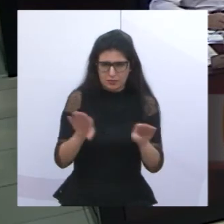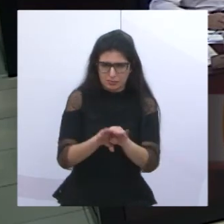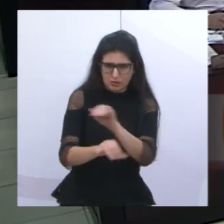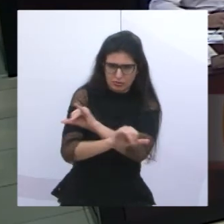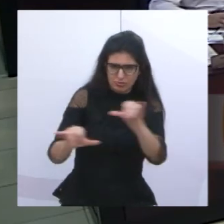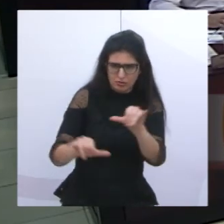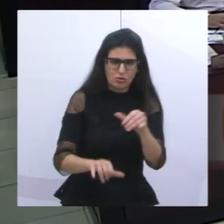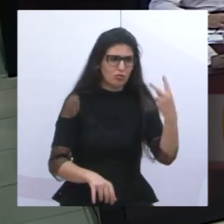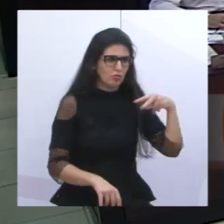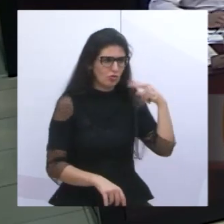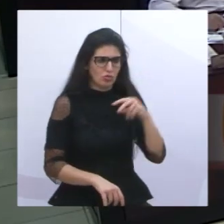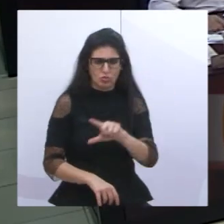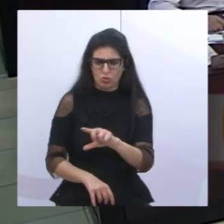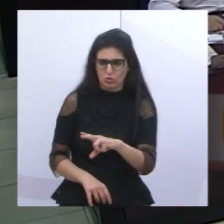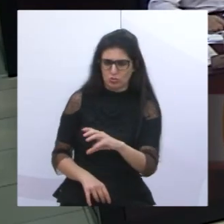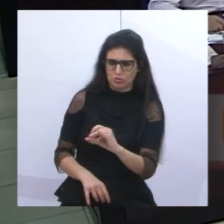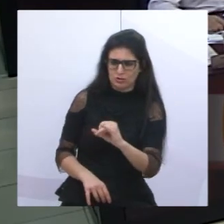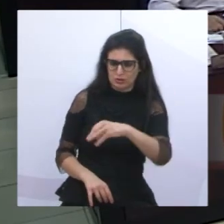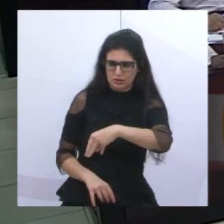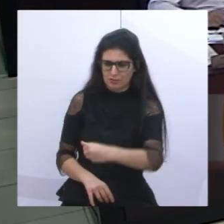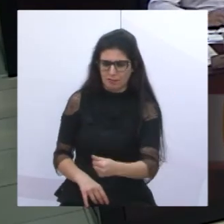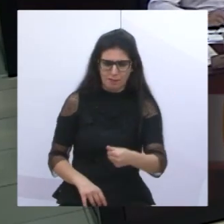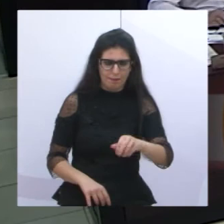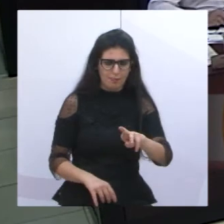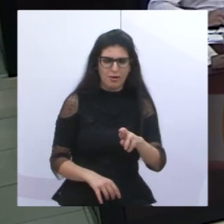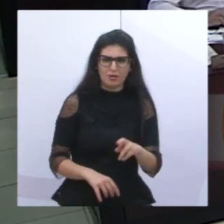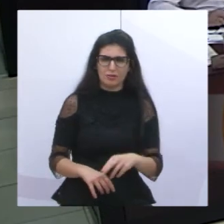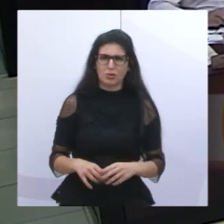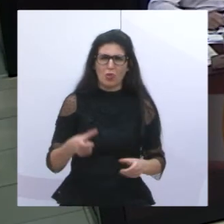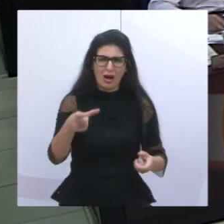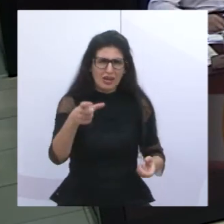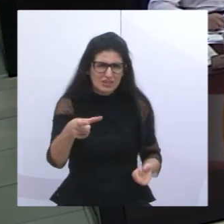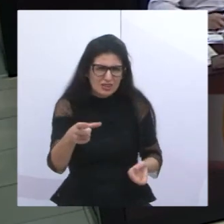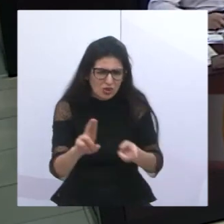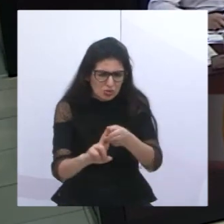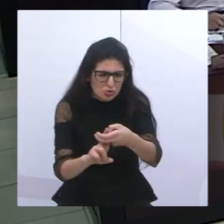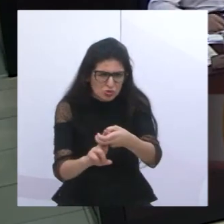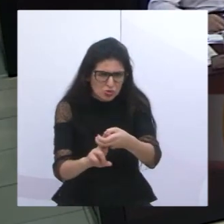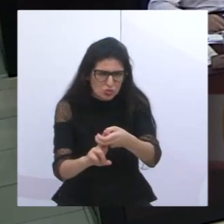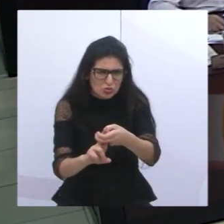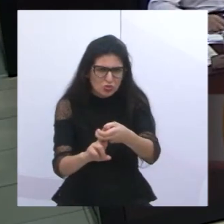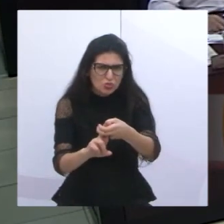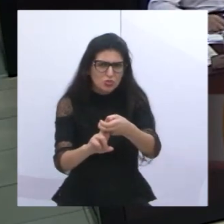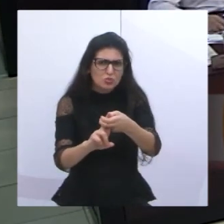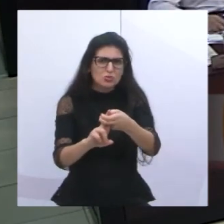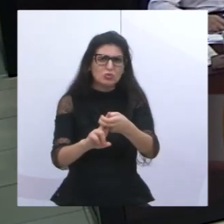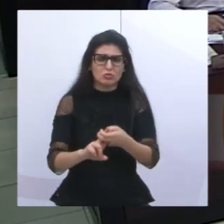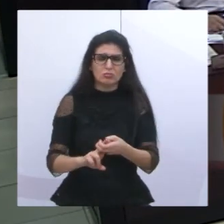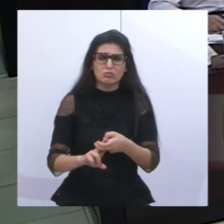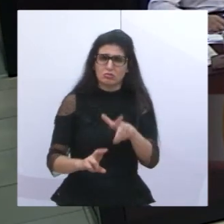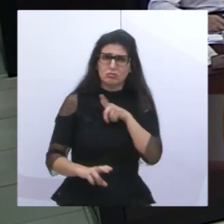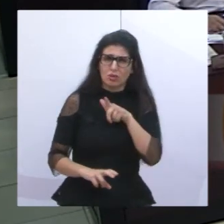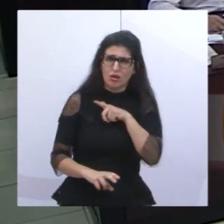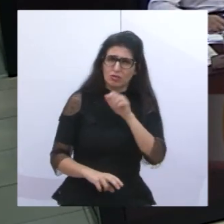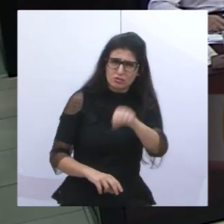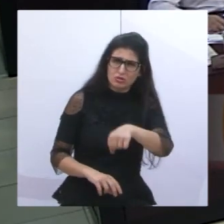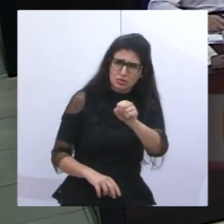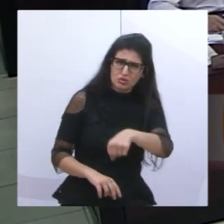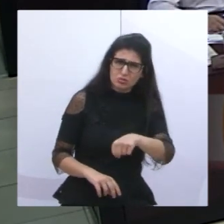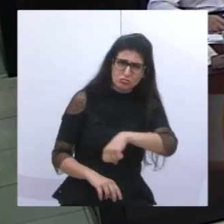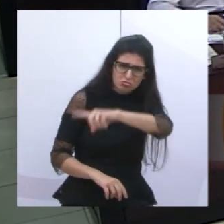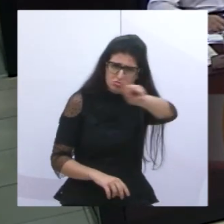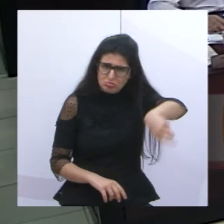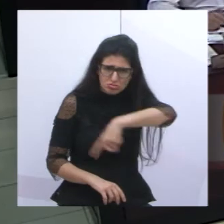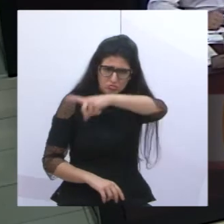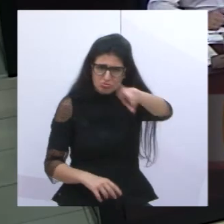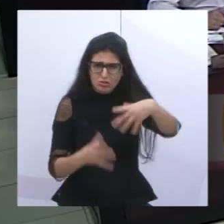vereadora Lucimar Ponciano, acho que ela está meio desinformada, né? O cartão SUS, até os convênios, hoje exige de todo cidadão, né? Então, eu